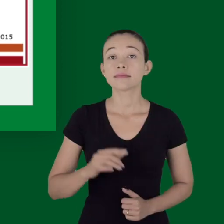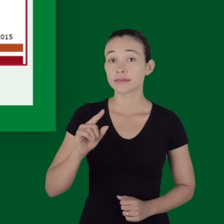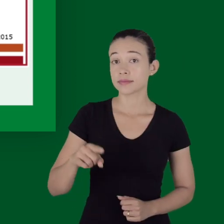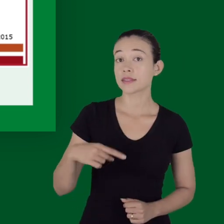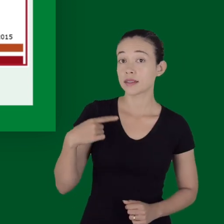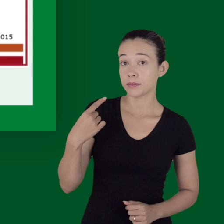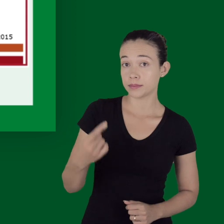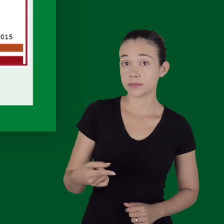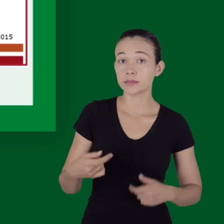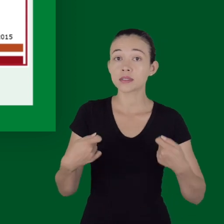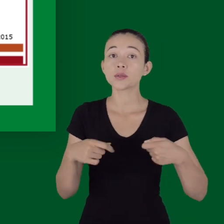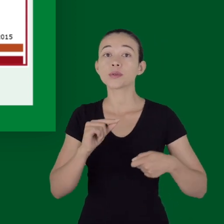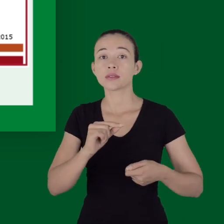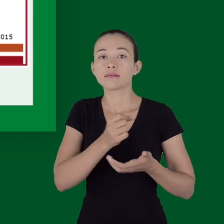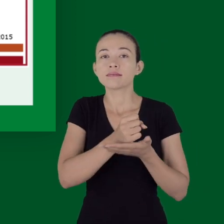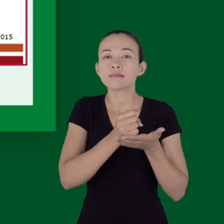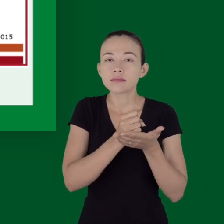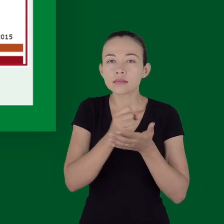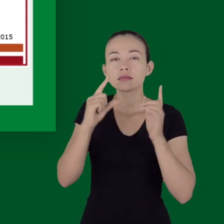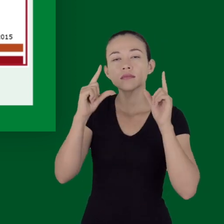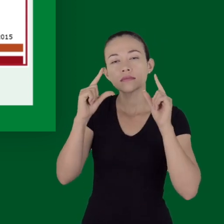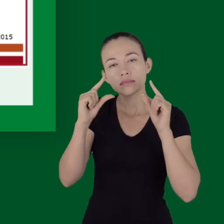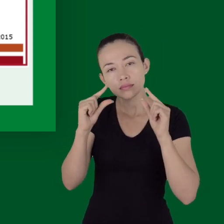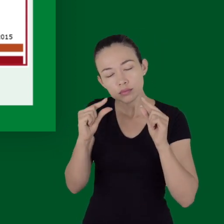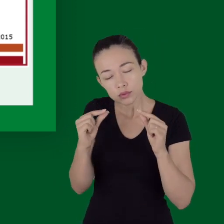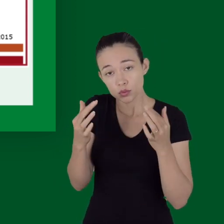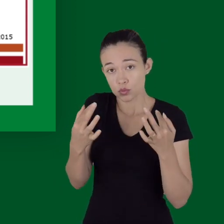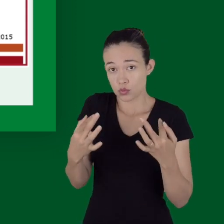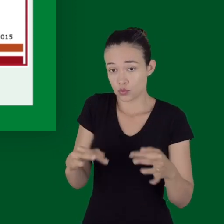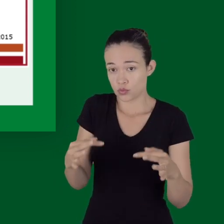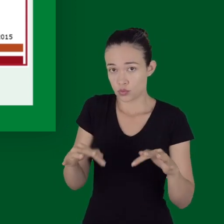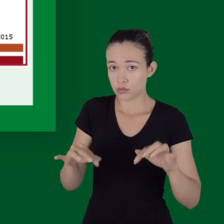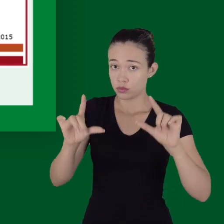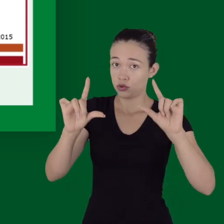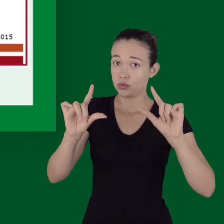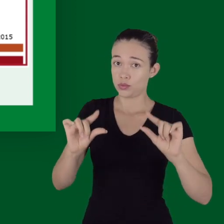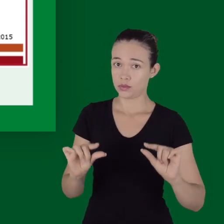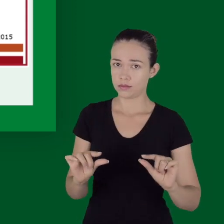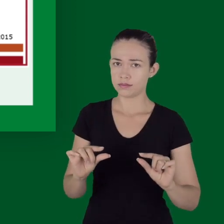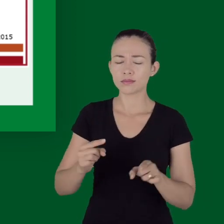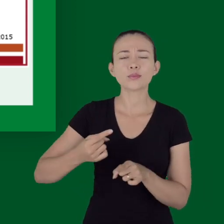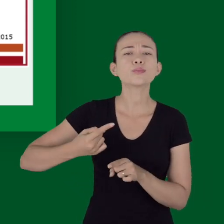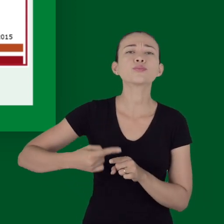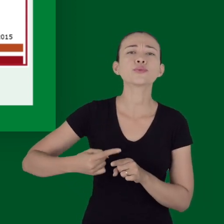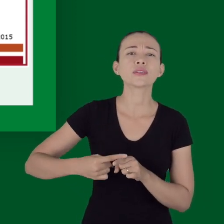Depois disso, a gente tem que fazer a sedação e analgesia do paciente, que é muito importante porque o procedimento é doloroso.